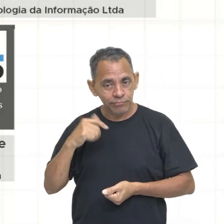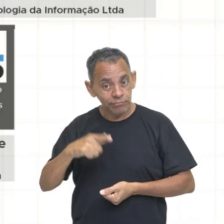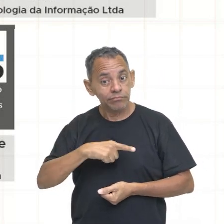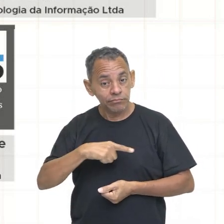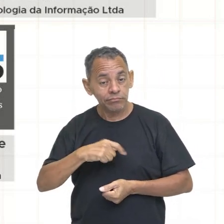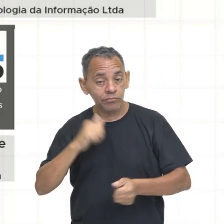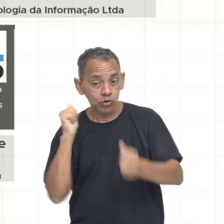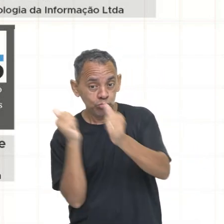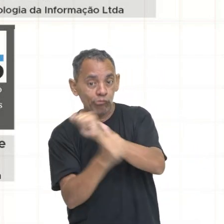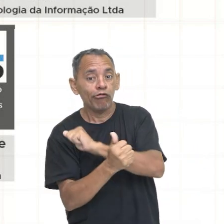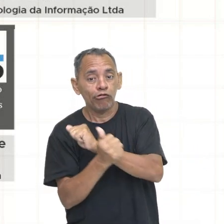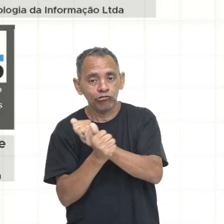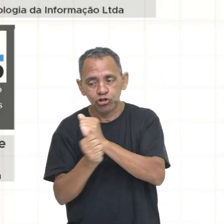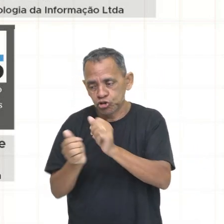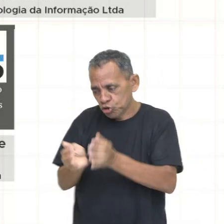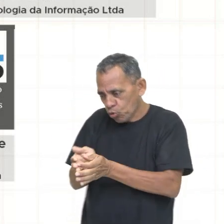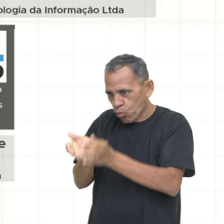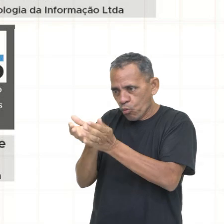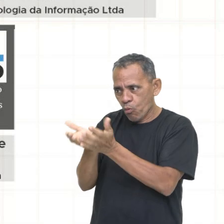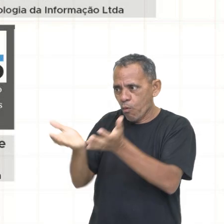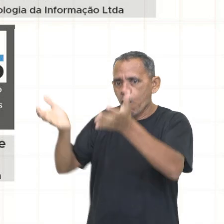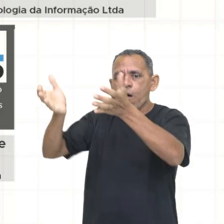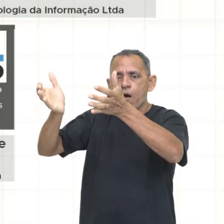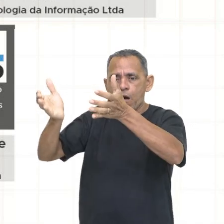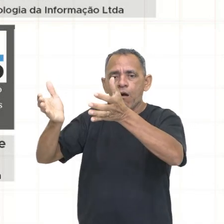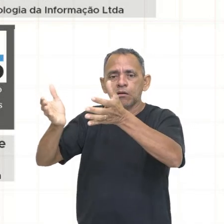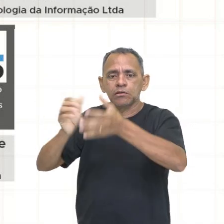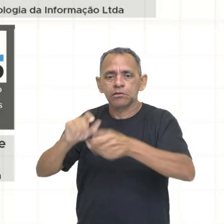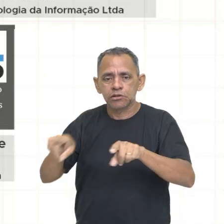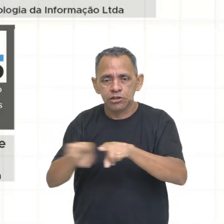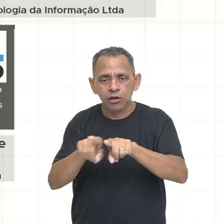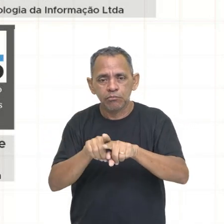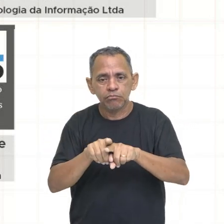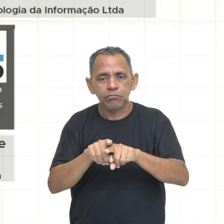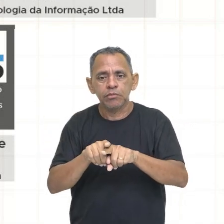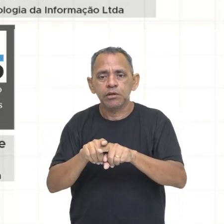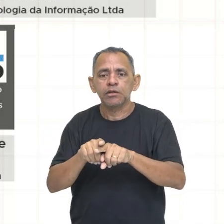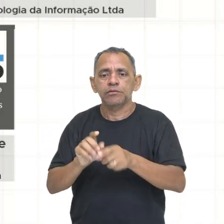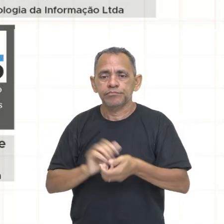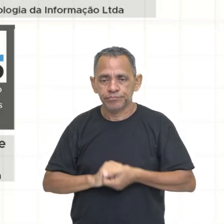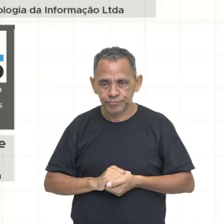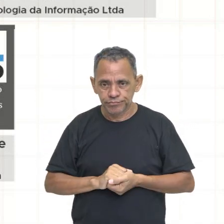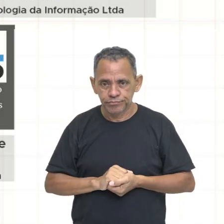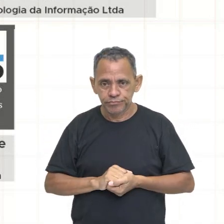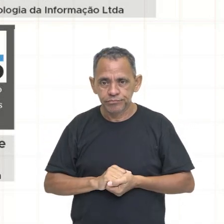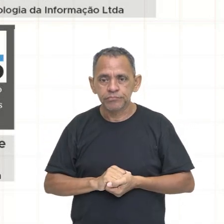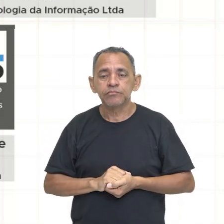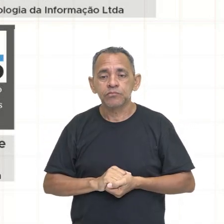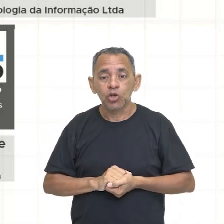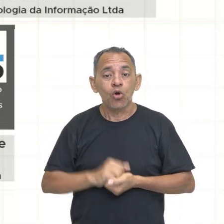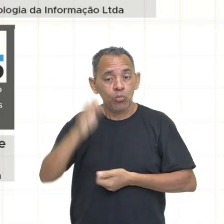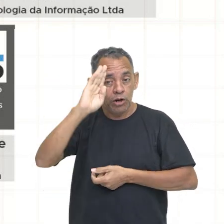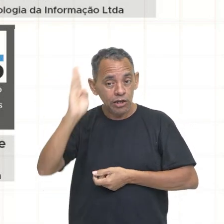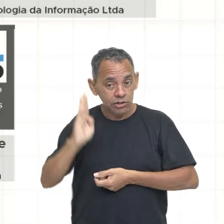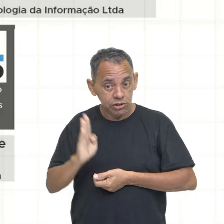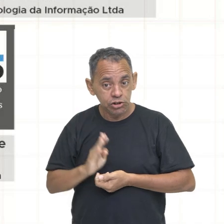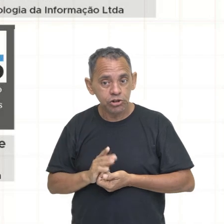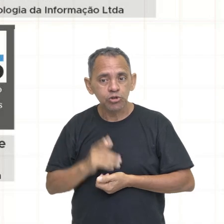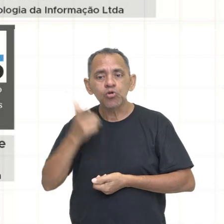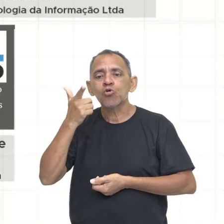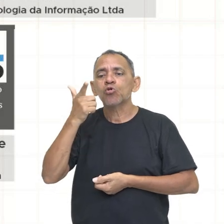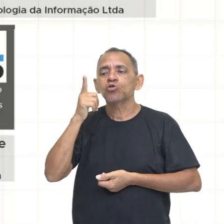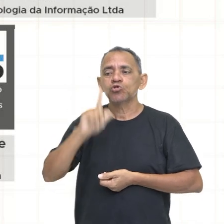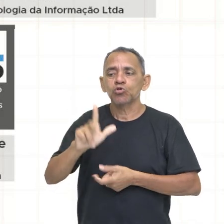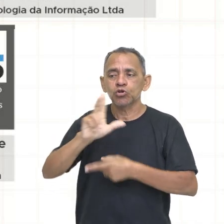taça, né, um jogador de futebol segurando a taça. Nesse momento, o Brasil ele estava ganhando o tricampeonato mundial e o